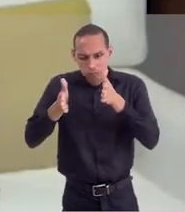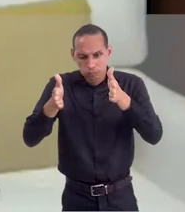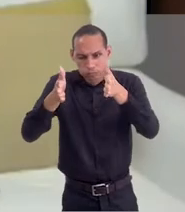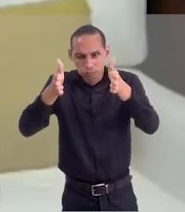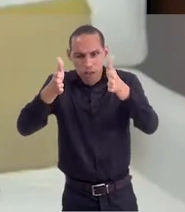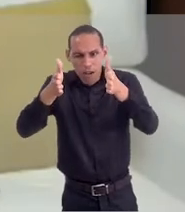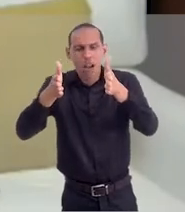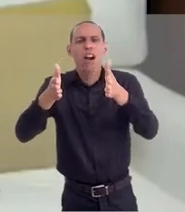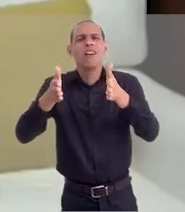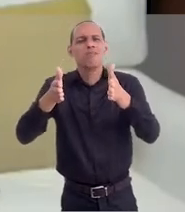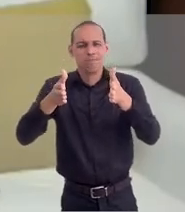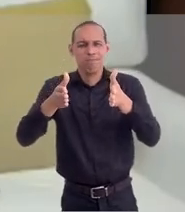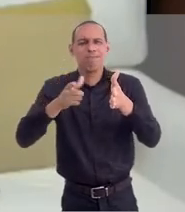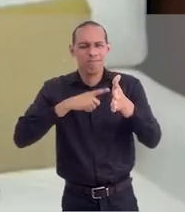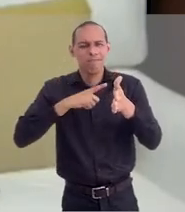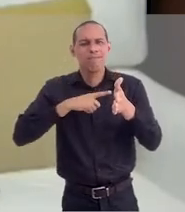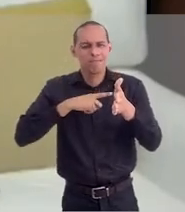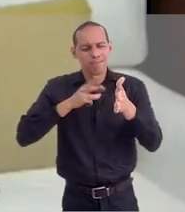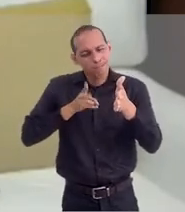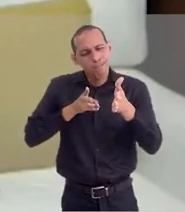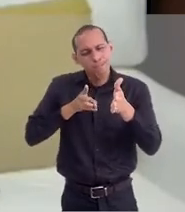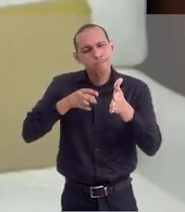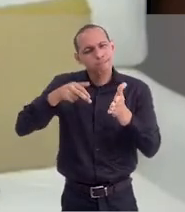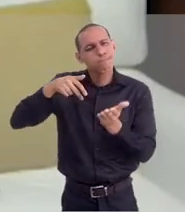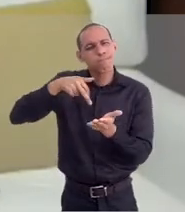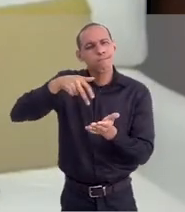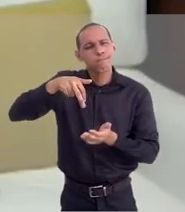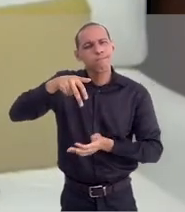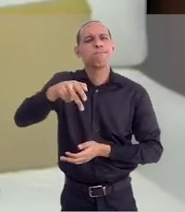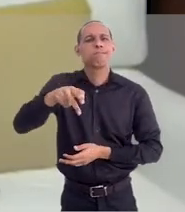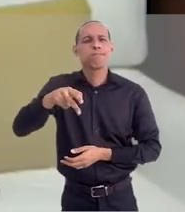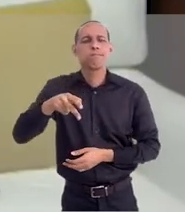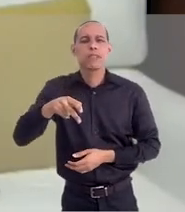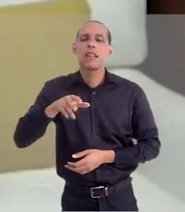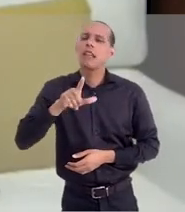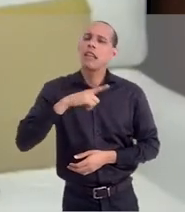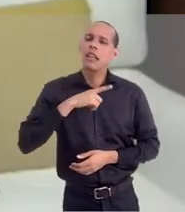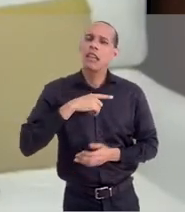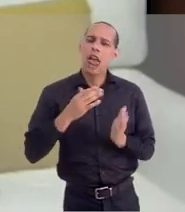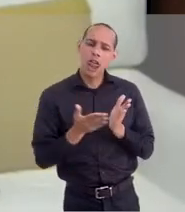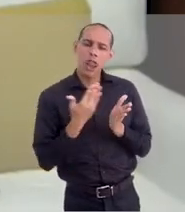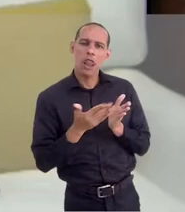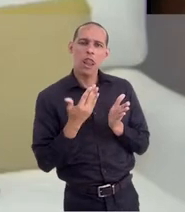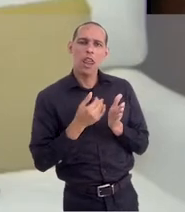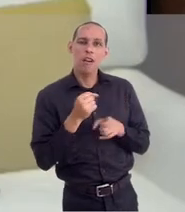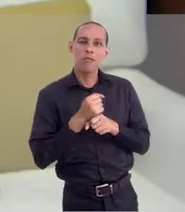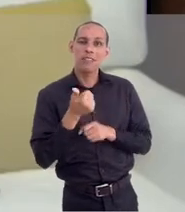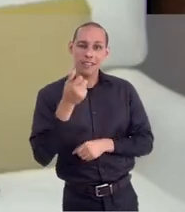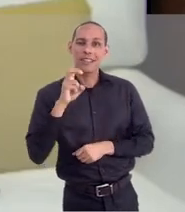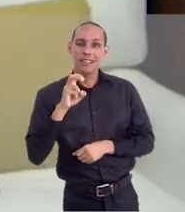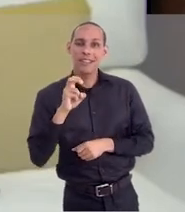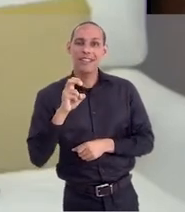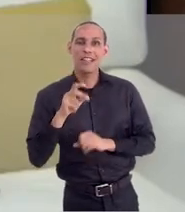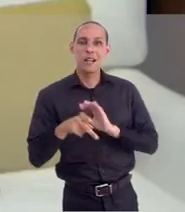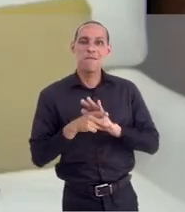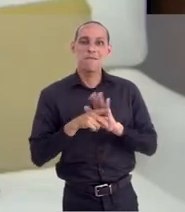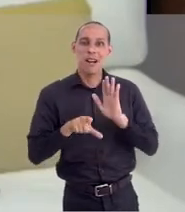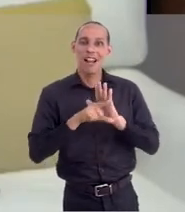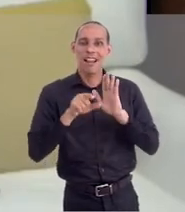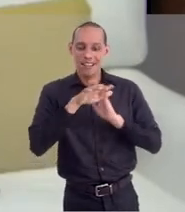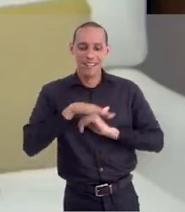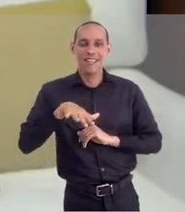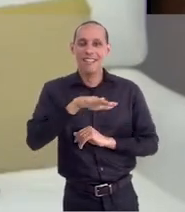a percorrer, né? E, na verdade, foi editado um livro chamado 15 Anos da Lei Geral, justamente que faz